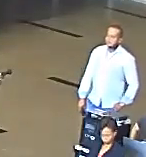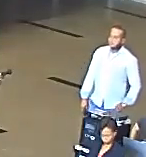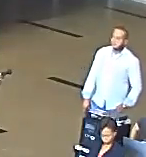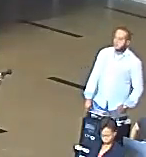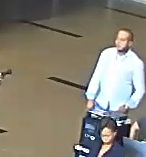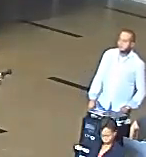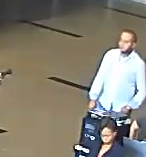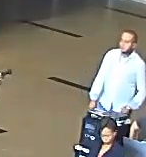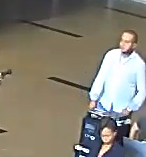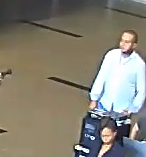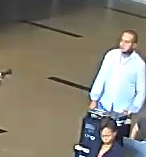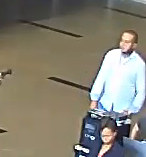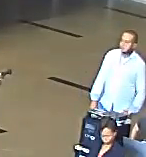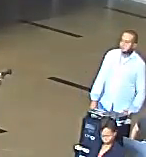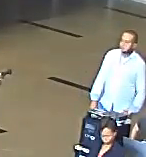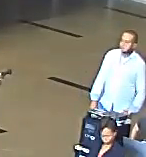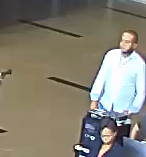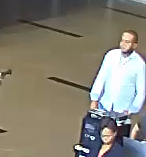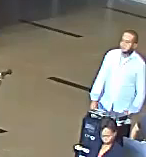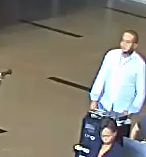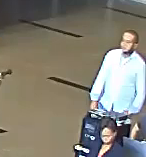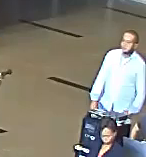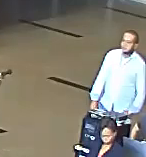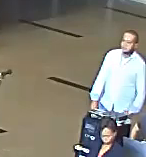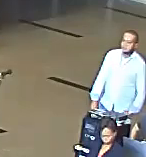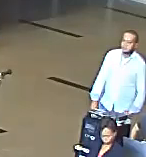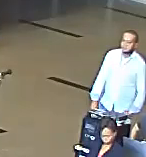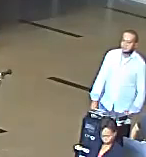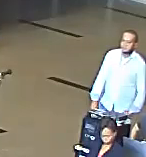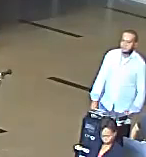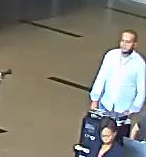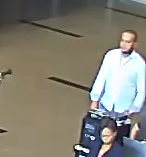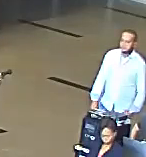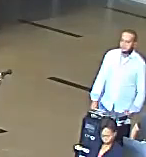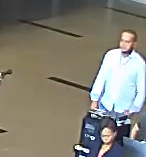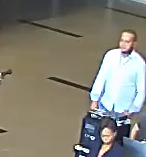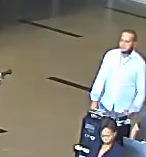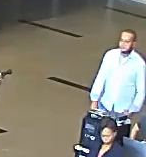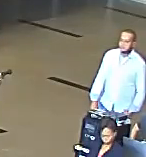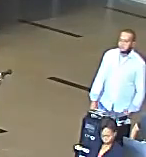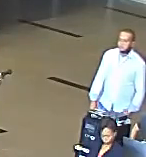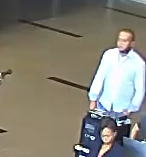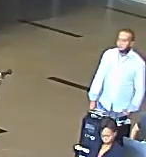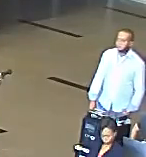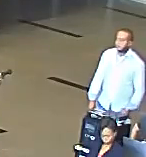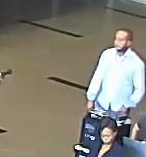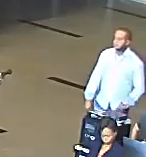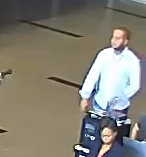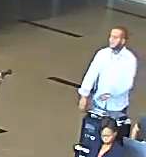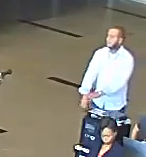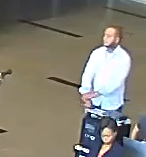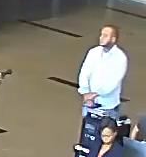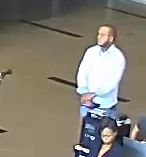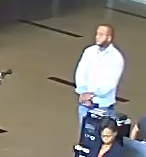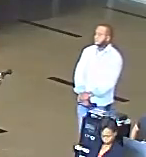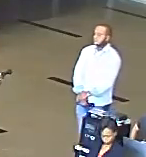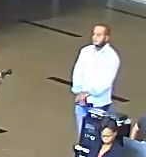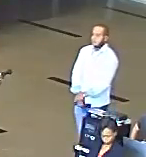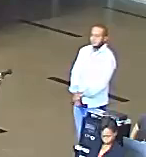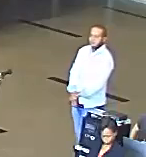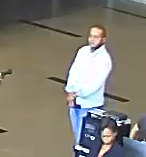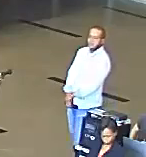anseios de todos e a questão do rodoviário eh a especificação para que se tenha plataforma